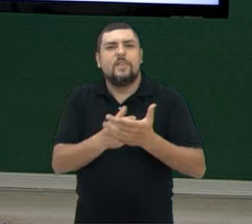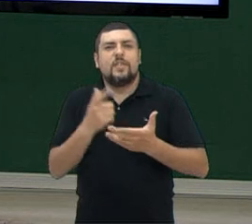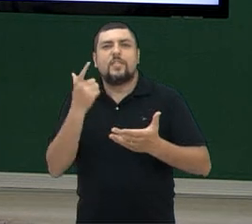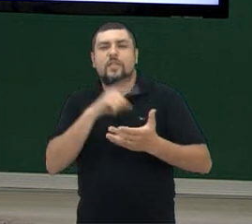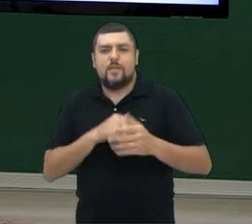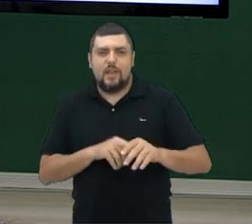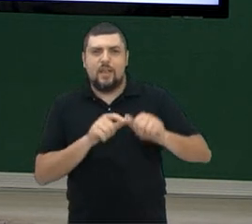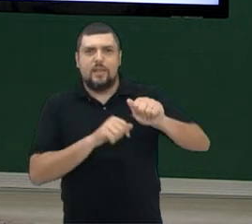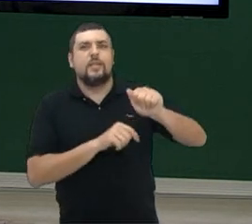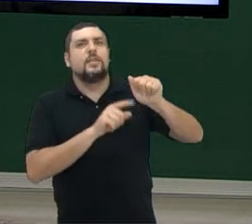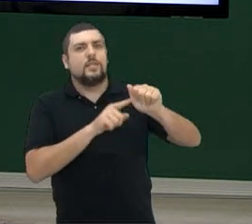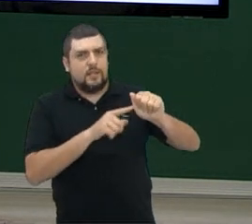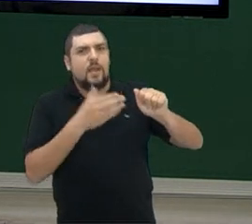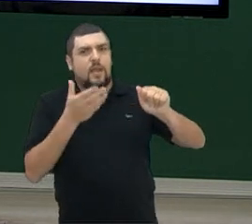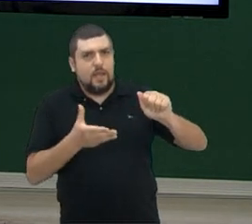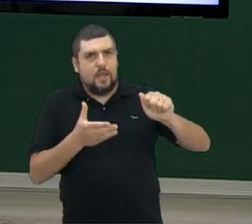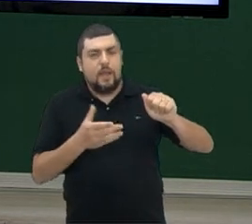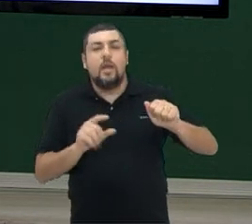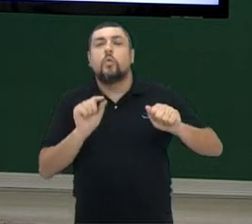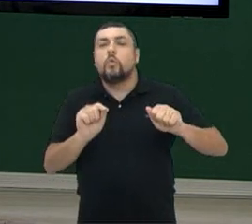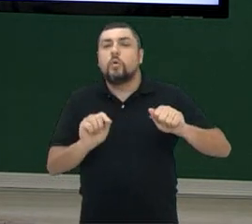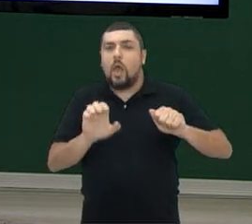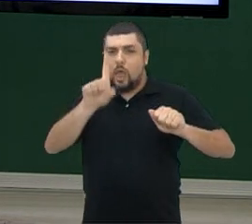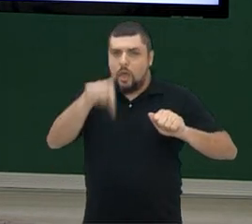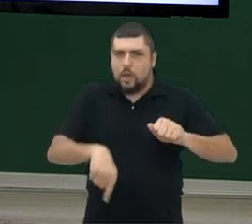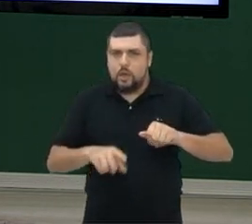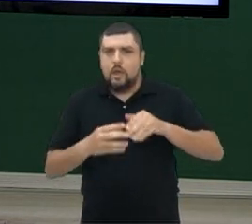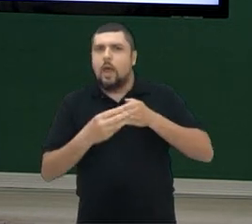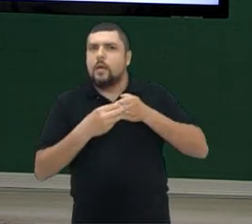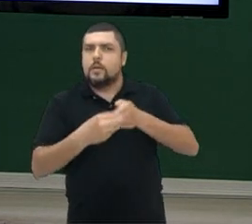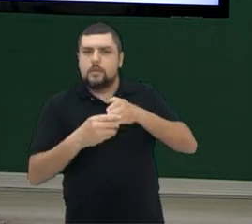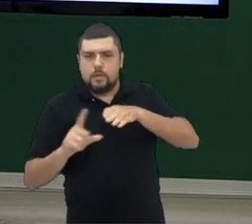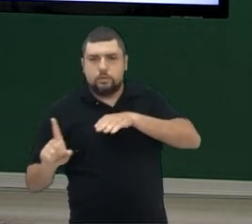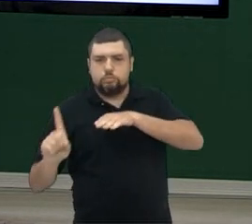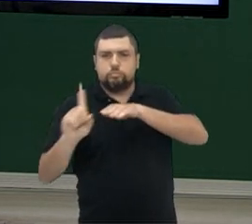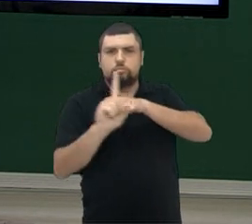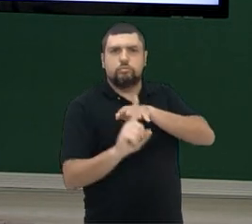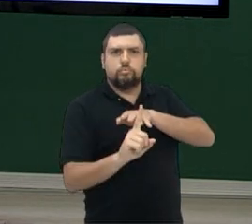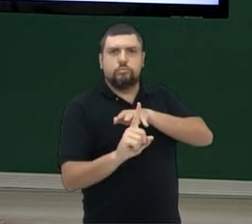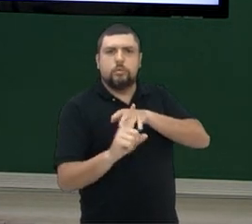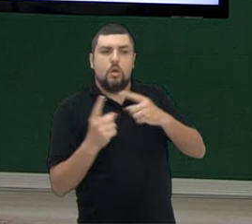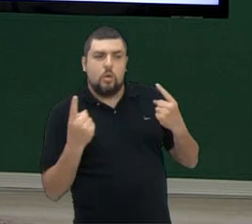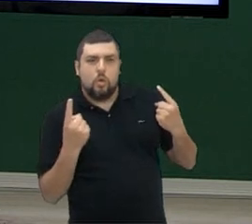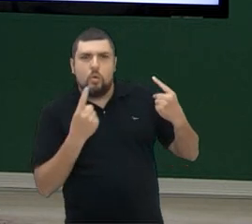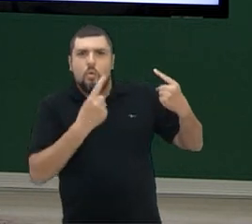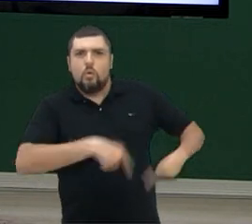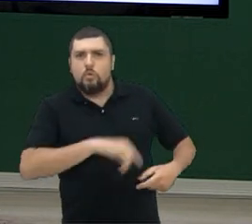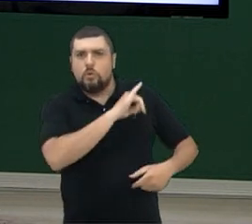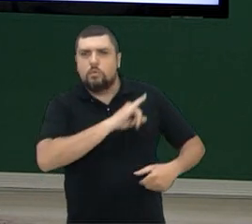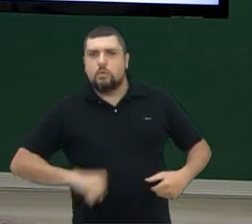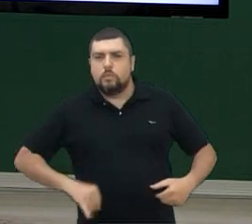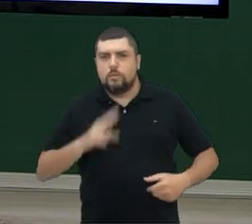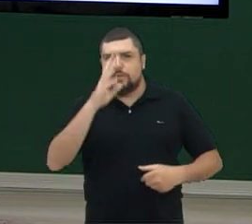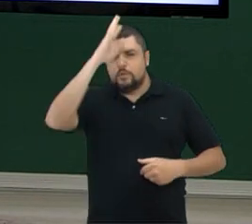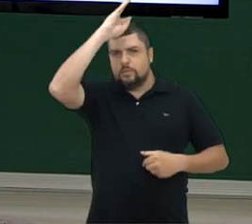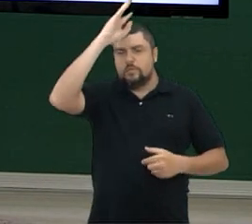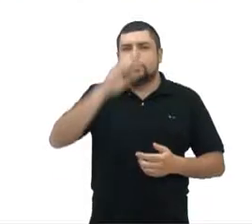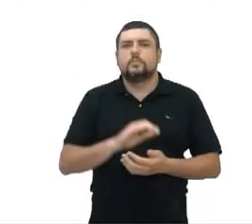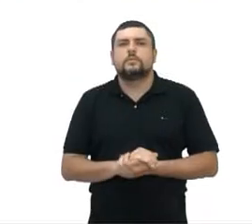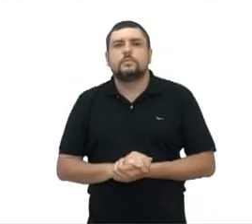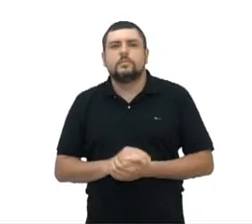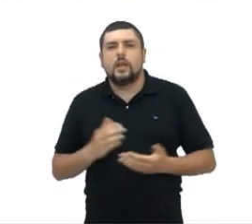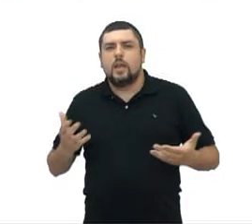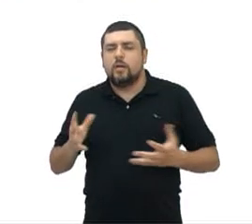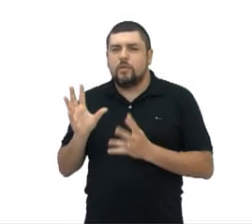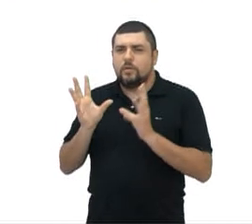colocou a letra A, porque ela liderou a resistência Kushita contra o Império Romano, galerinha. Vocês estudaram nessa aula